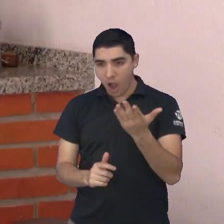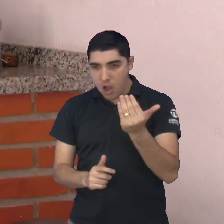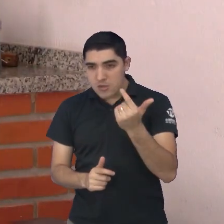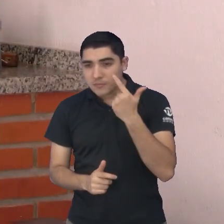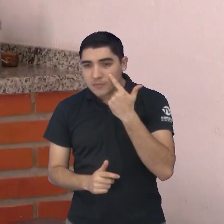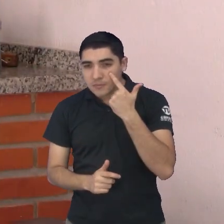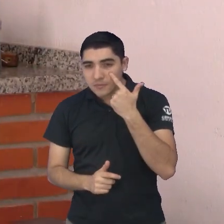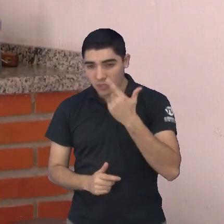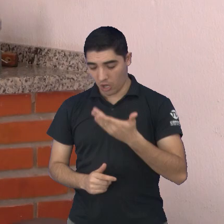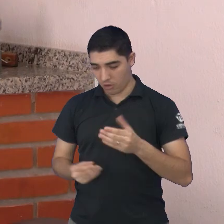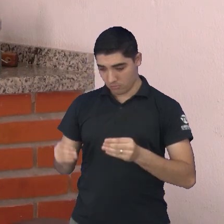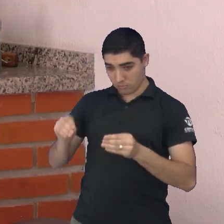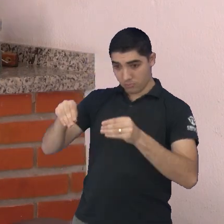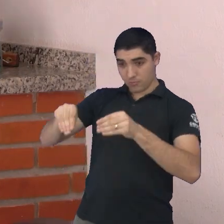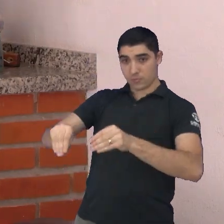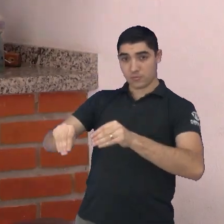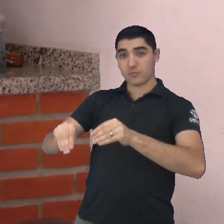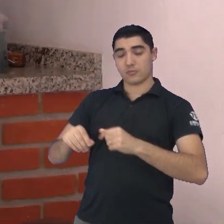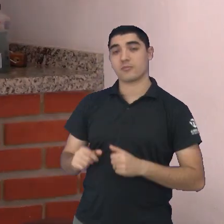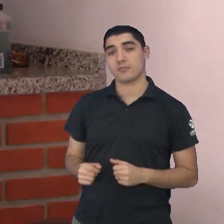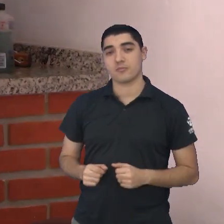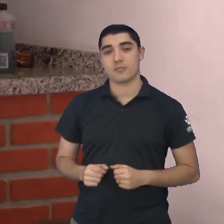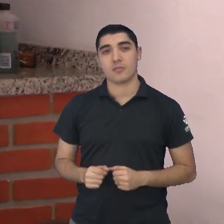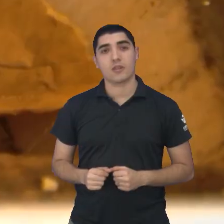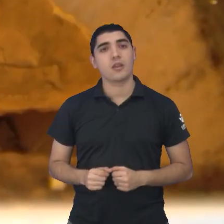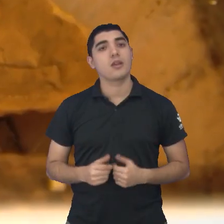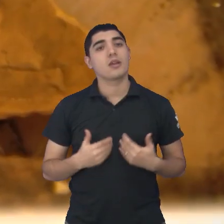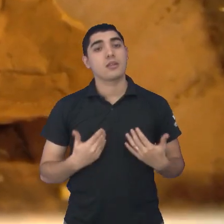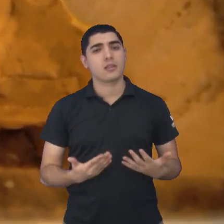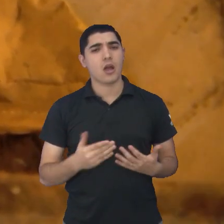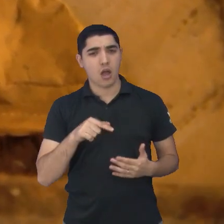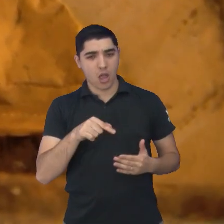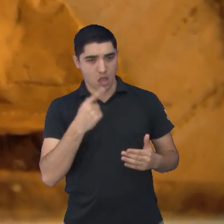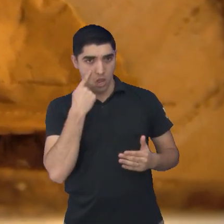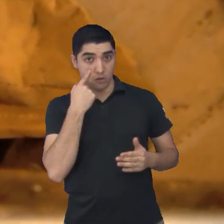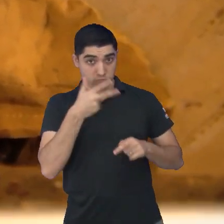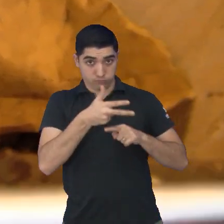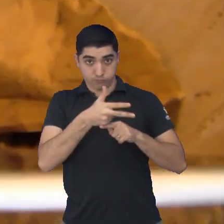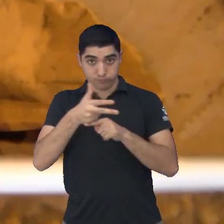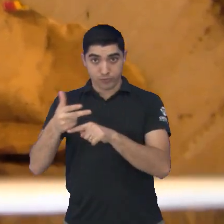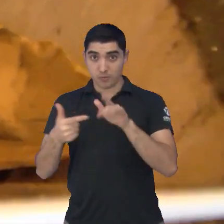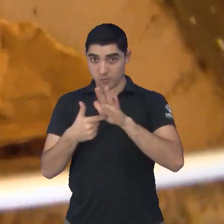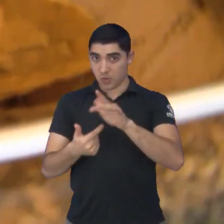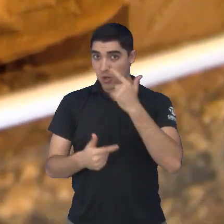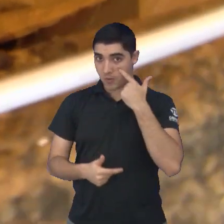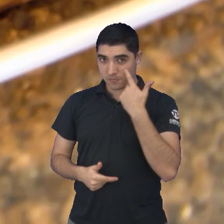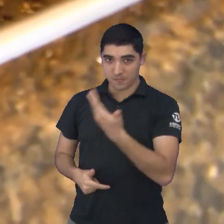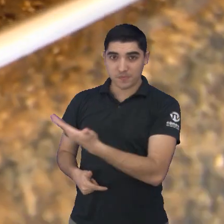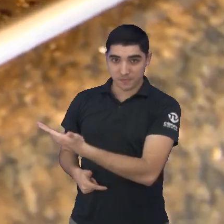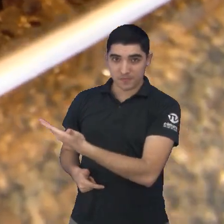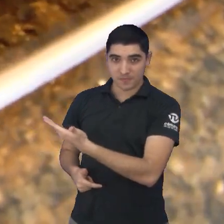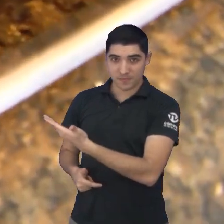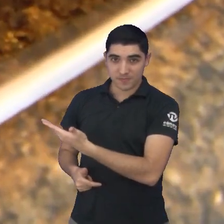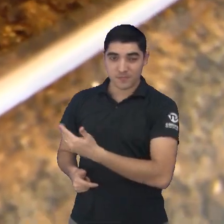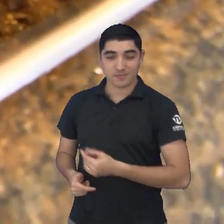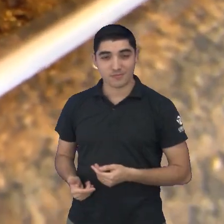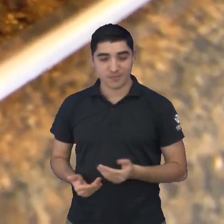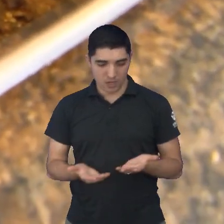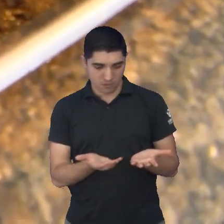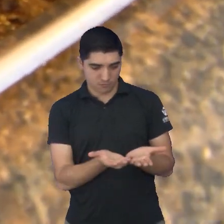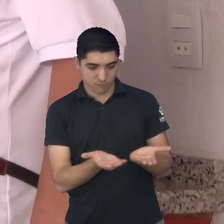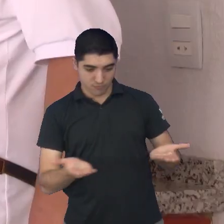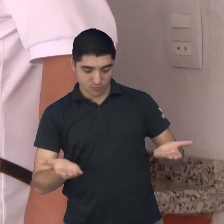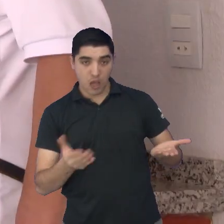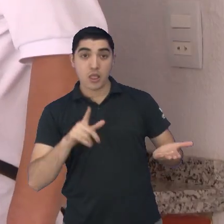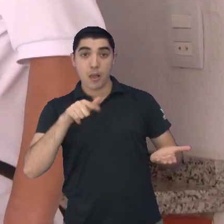churrasqueira, agora você pode ligar o carvão. Fundo da churrasqueira, eu vou chamar o cinegrafista para vir aqui. E a gente coloca o carvão aqui em